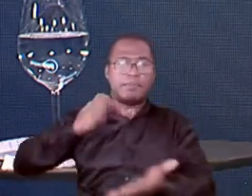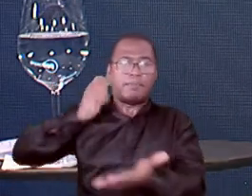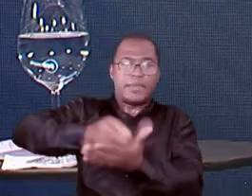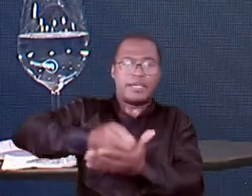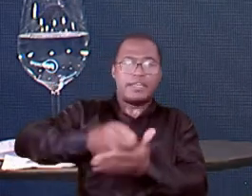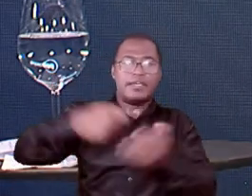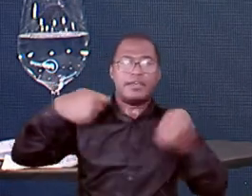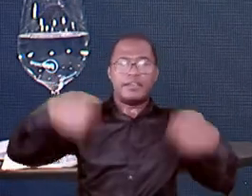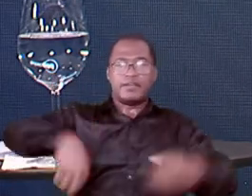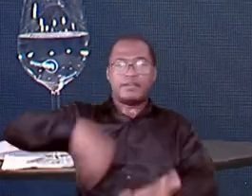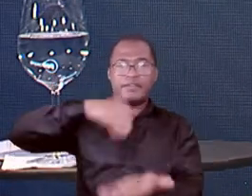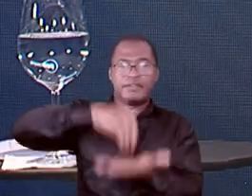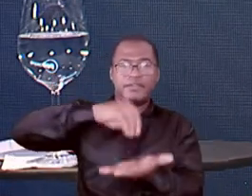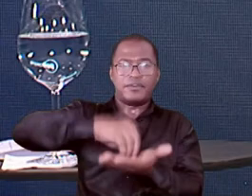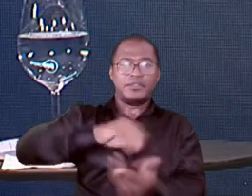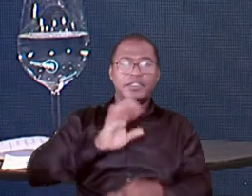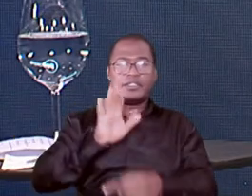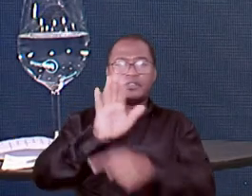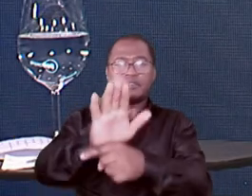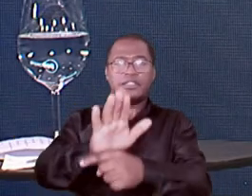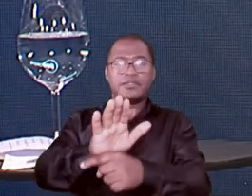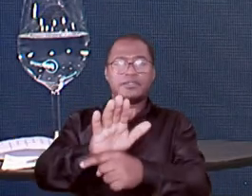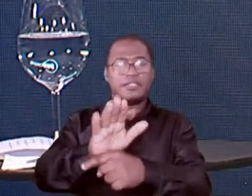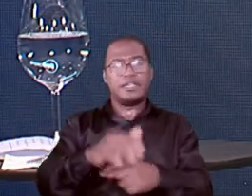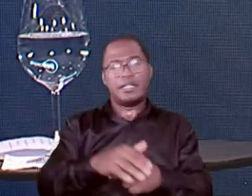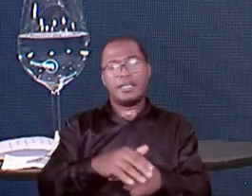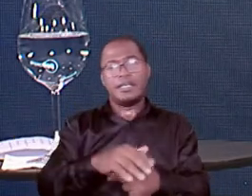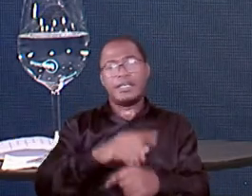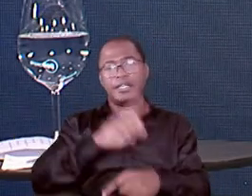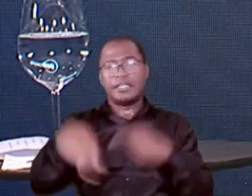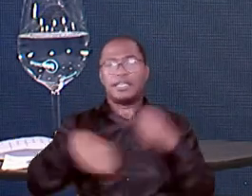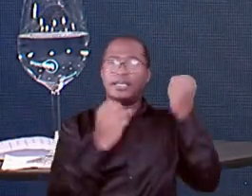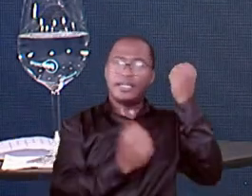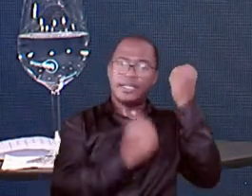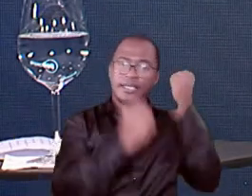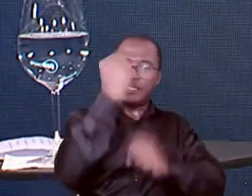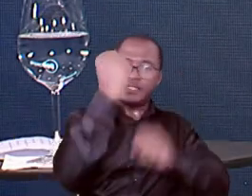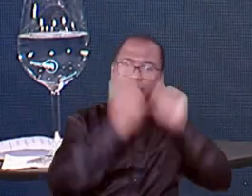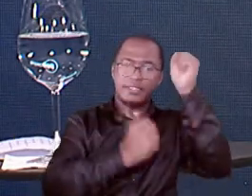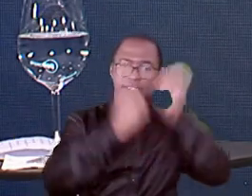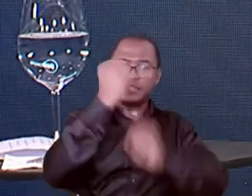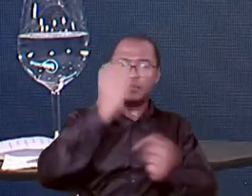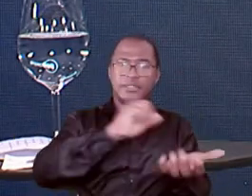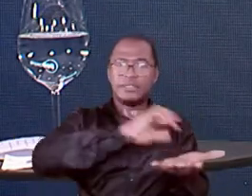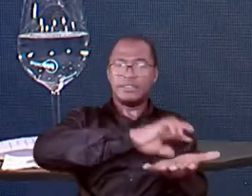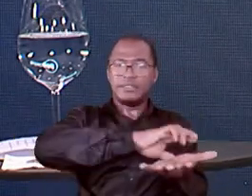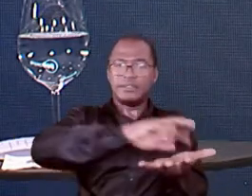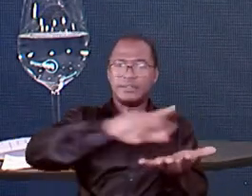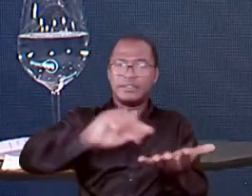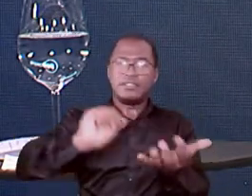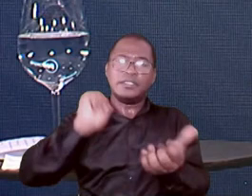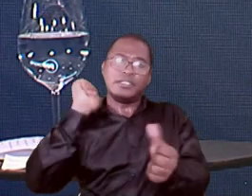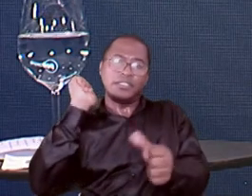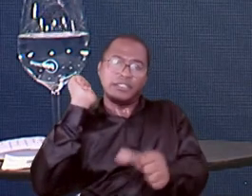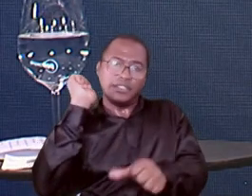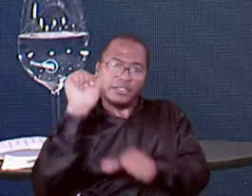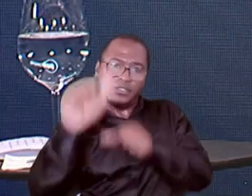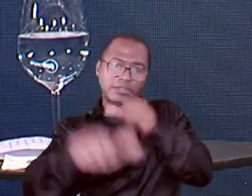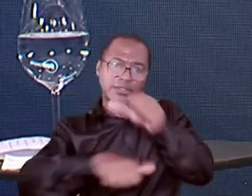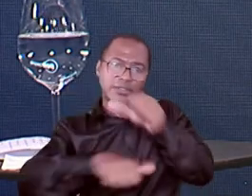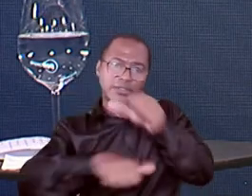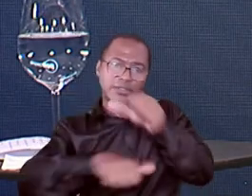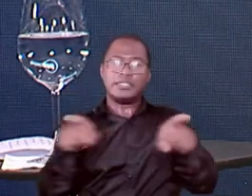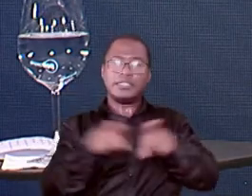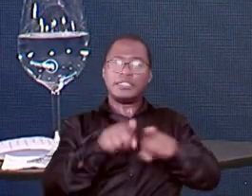vai proporcionar aqui essa indústria de muito sacado muito excedente mude dramáticamente e esse custo